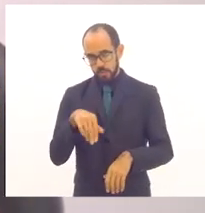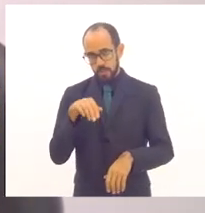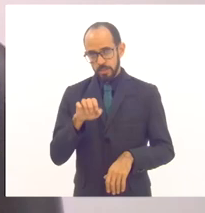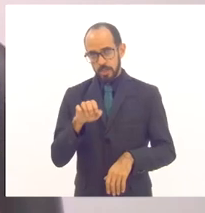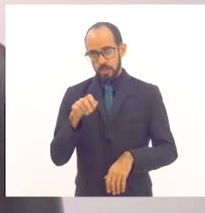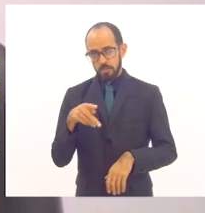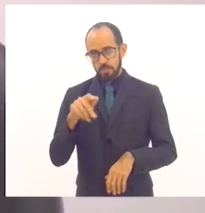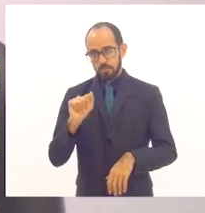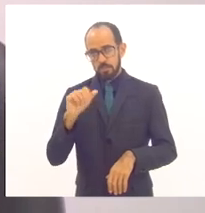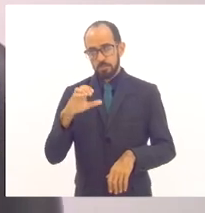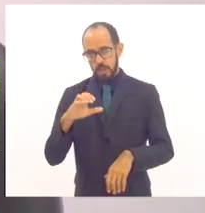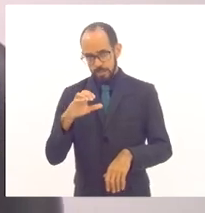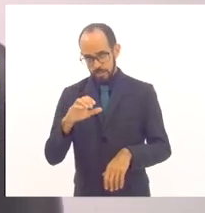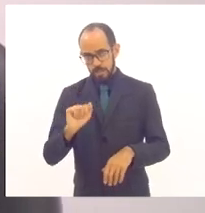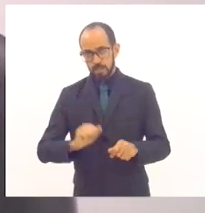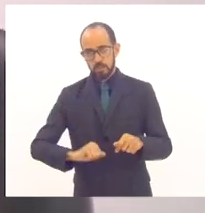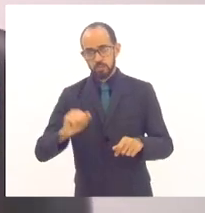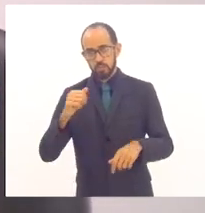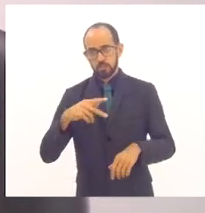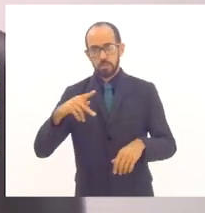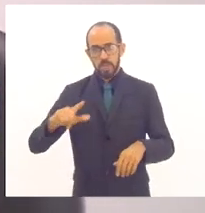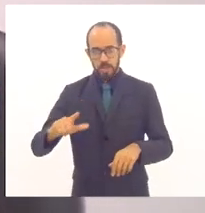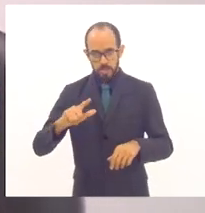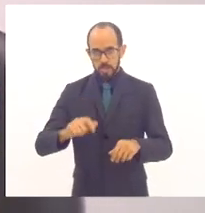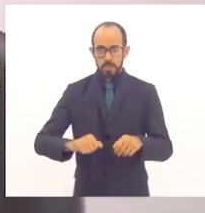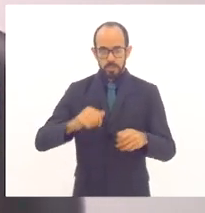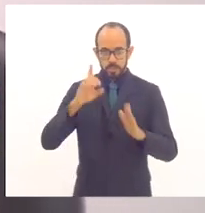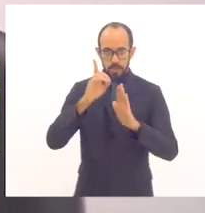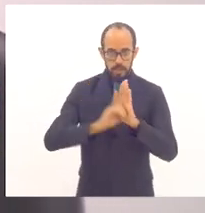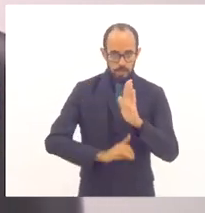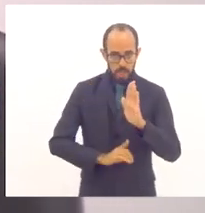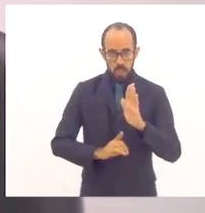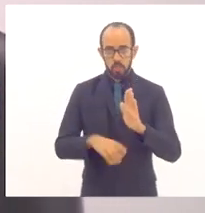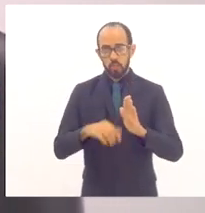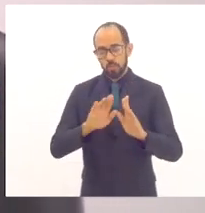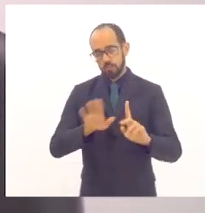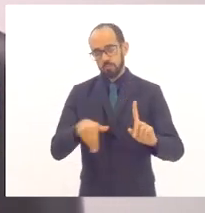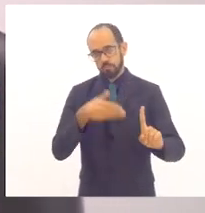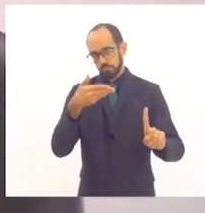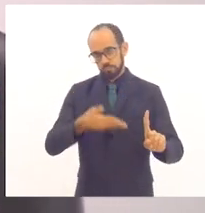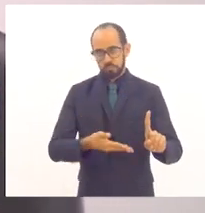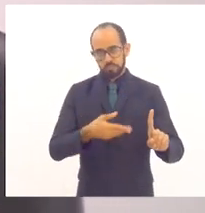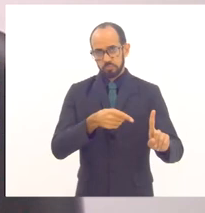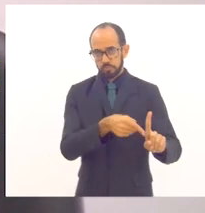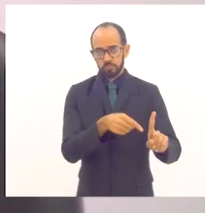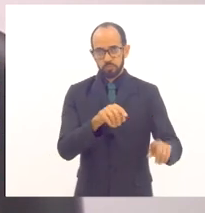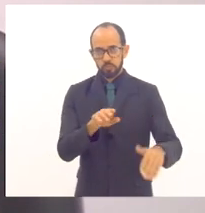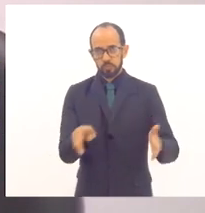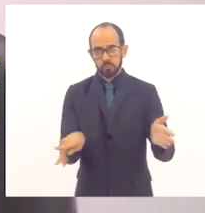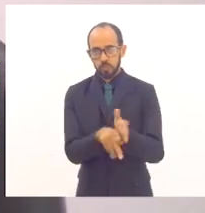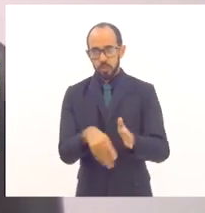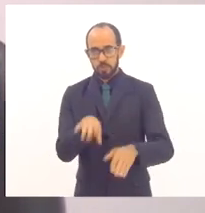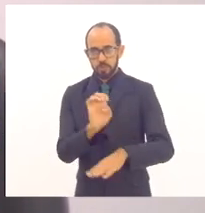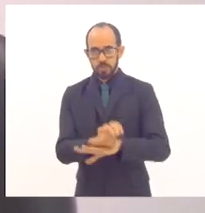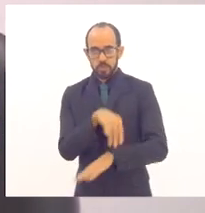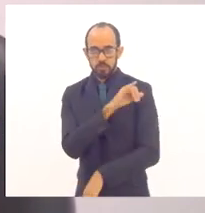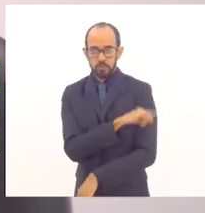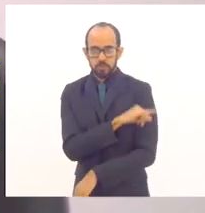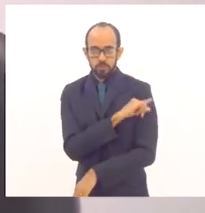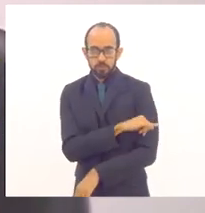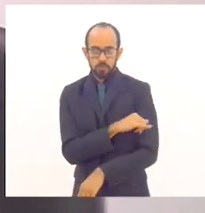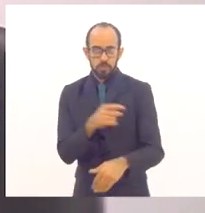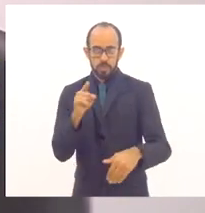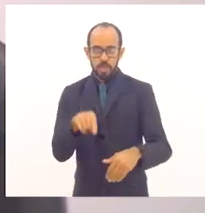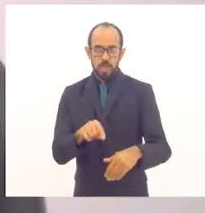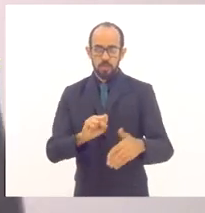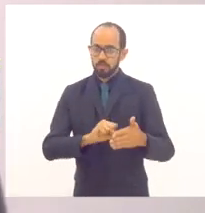aos projetos de lei que declaram ou consideram patrimônios, né, do Estado do Rio de Janeiro, é de indeferimento. E